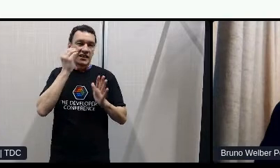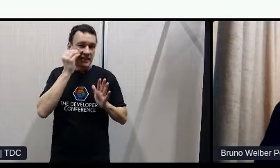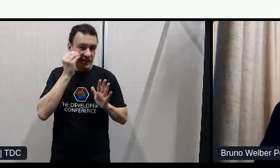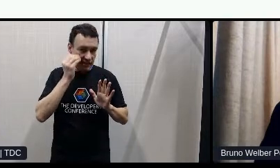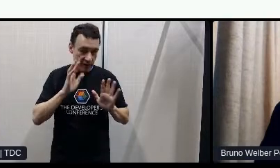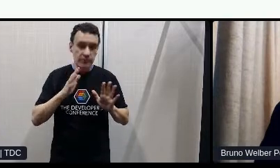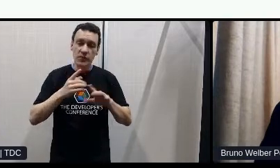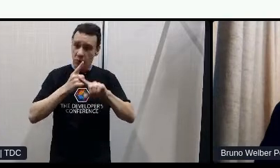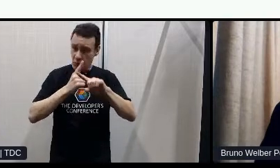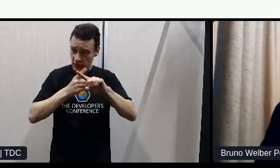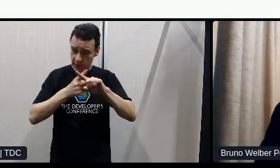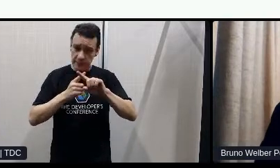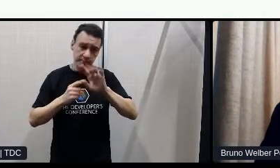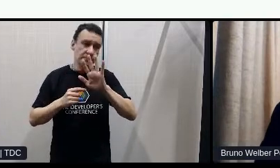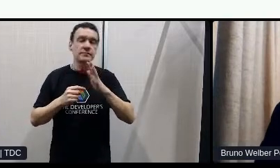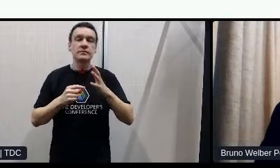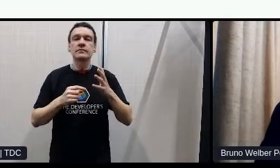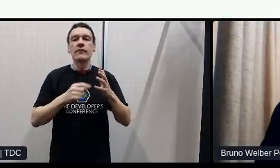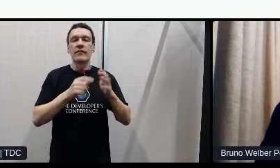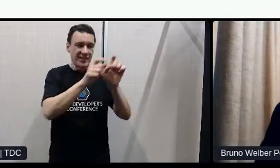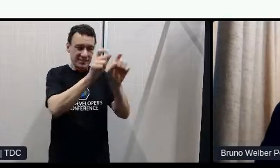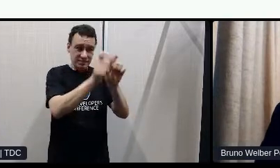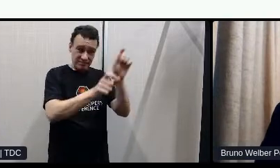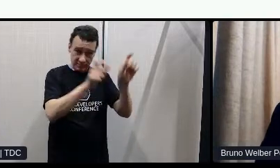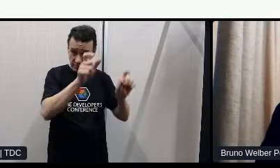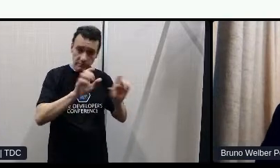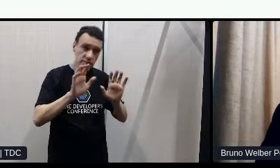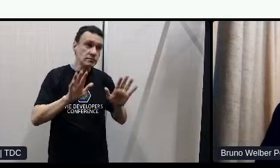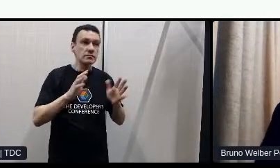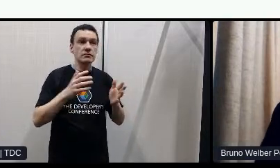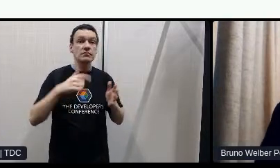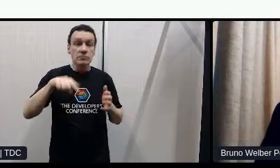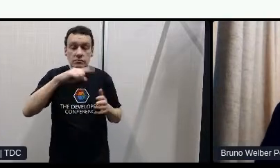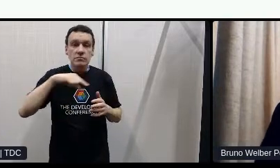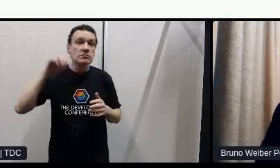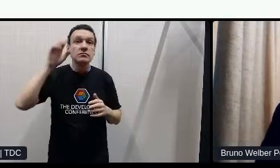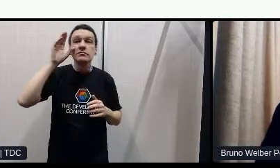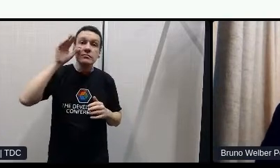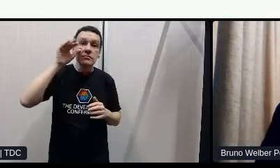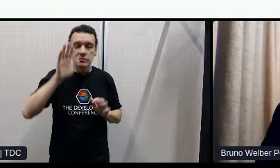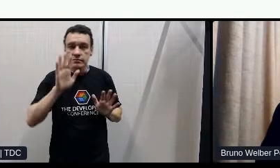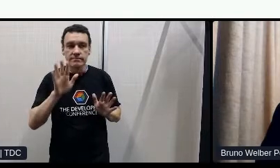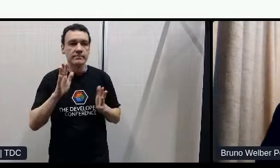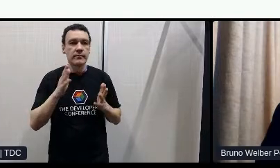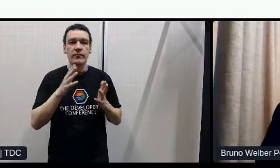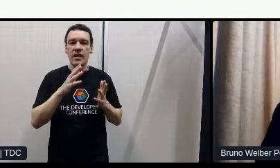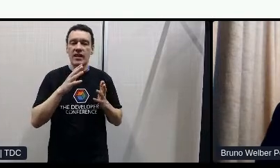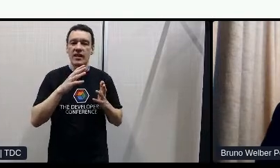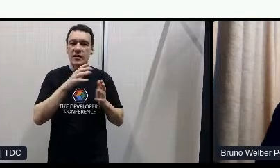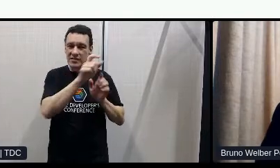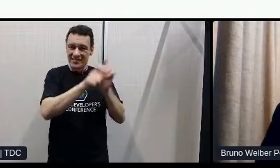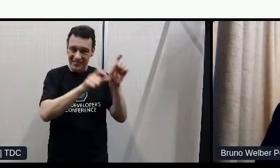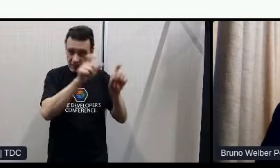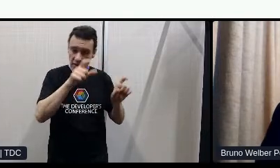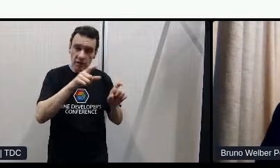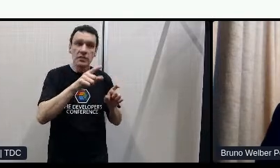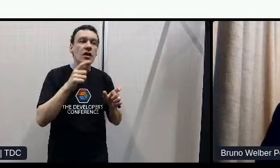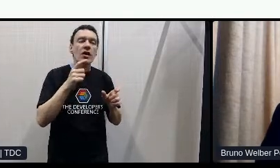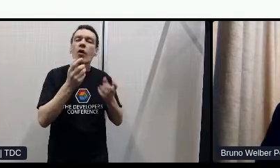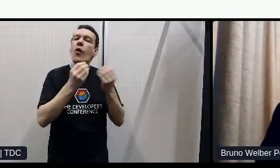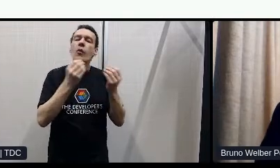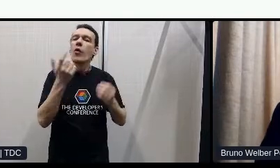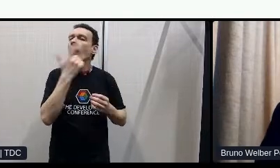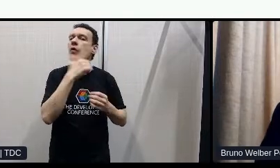entender essas pessoas, entender se realmente esses usuários, eh, como que eles usavam, fazia essa